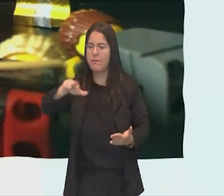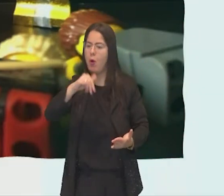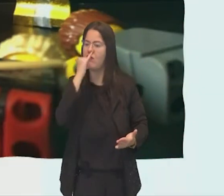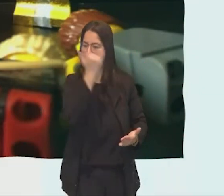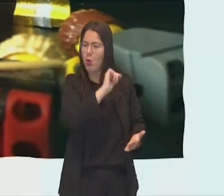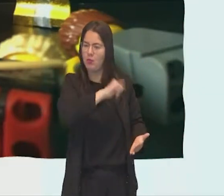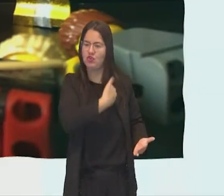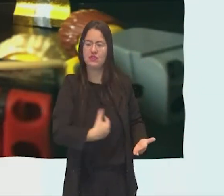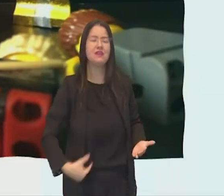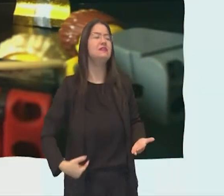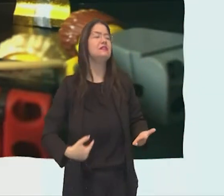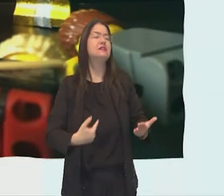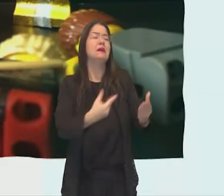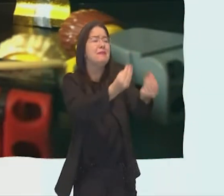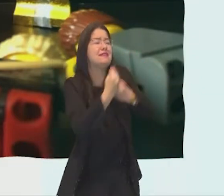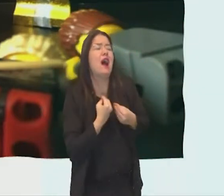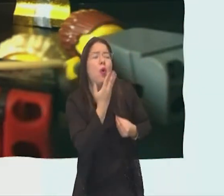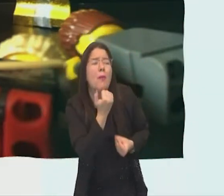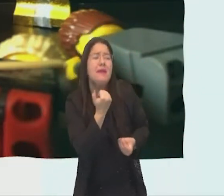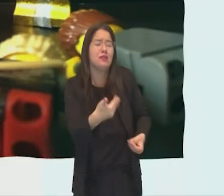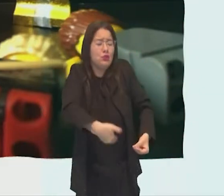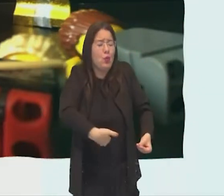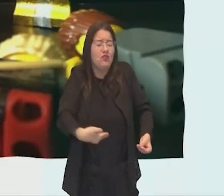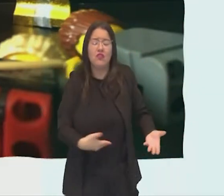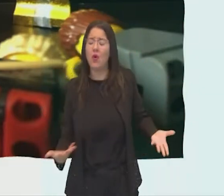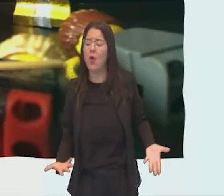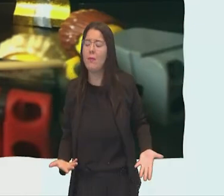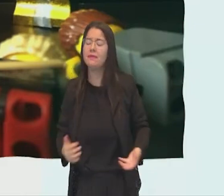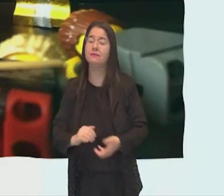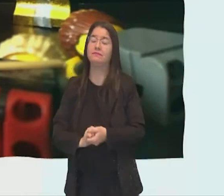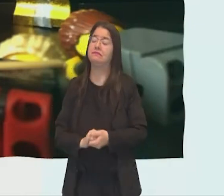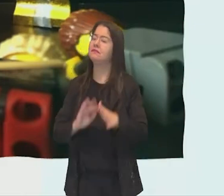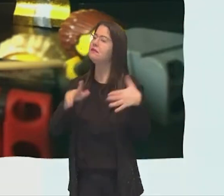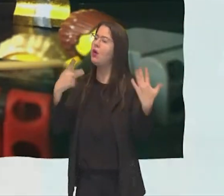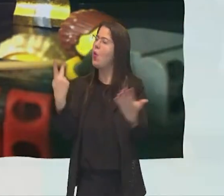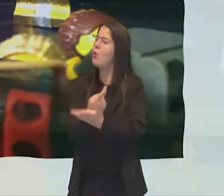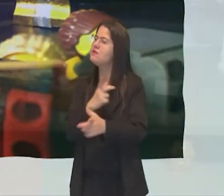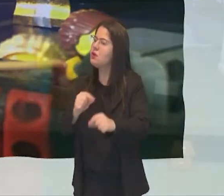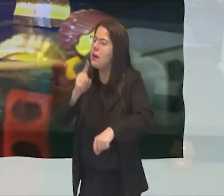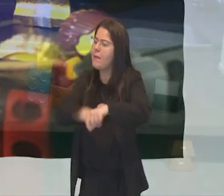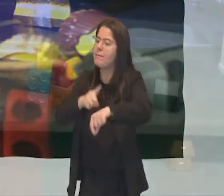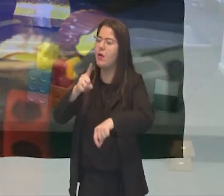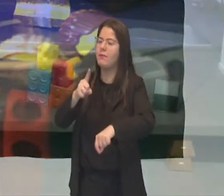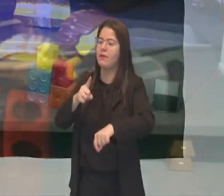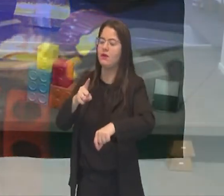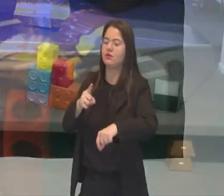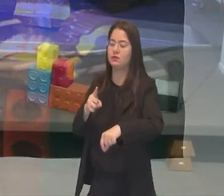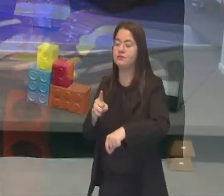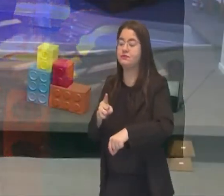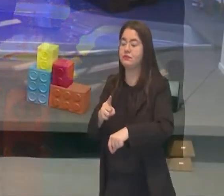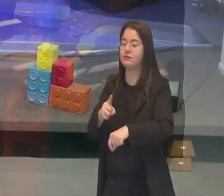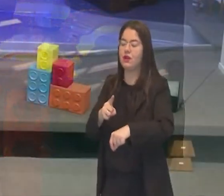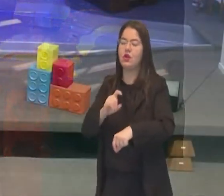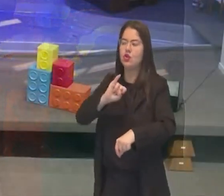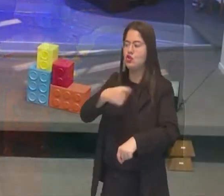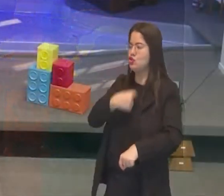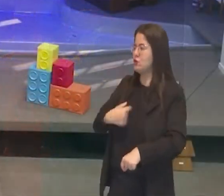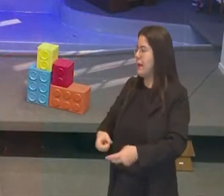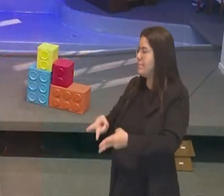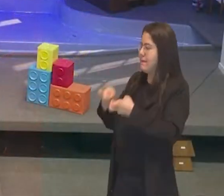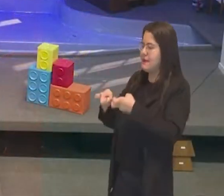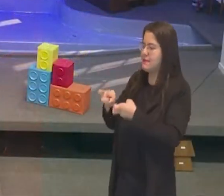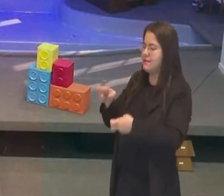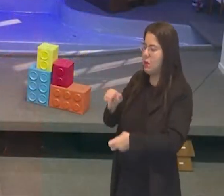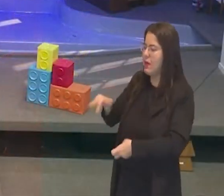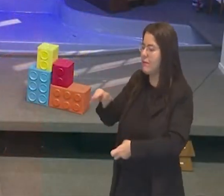e nos dê algo para comer. Naquele momento, ele reconheceu os irmãos,